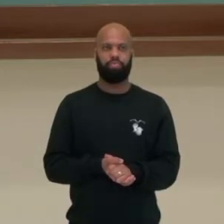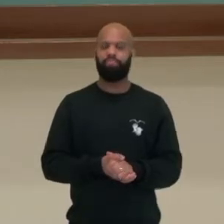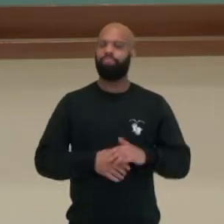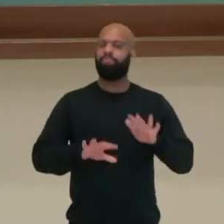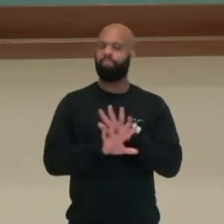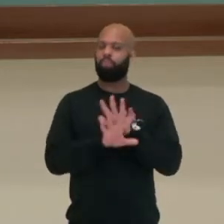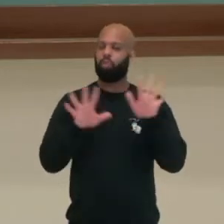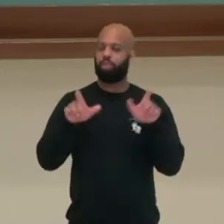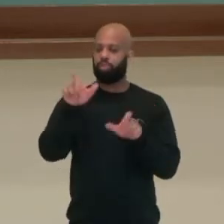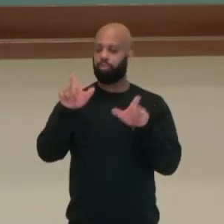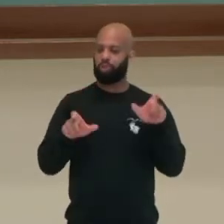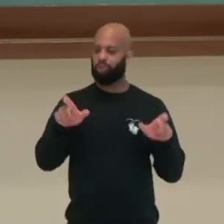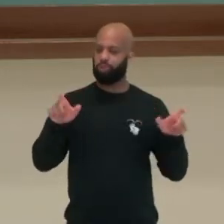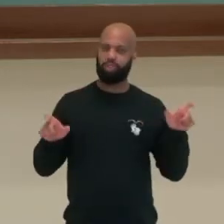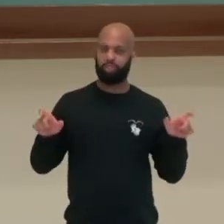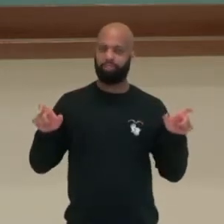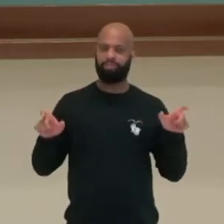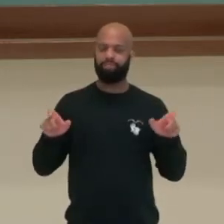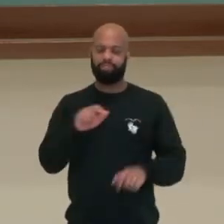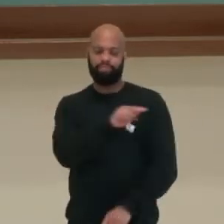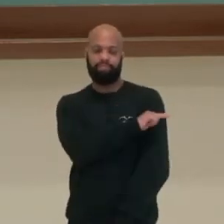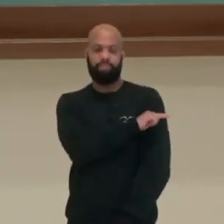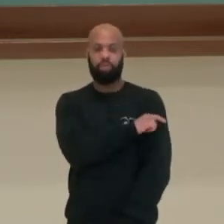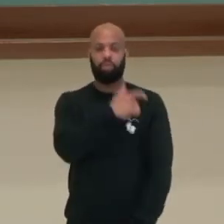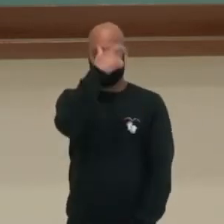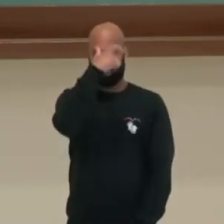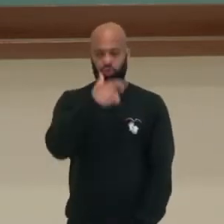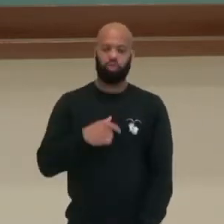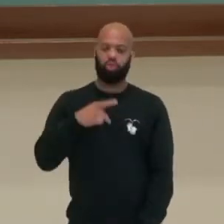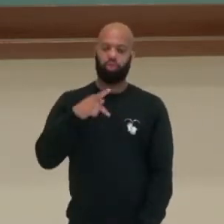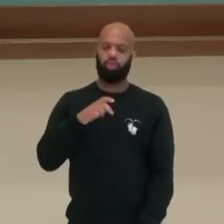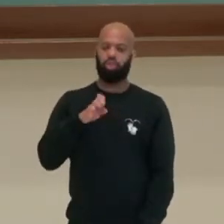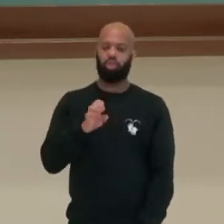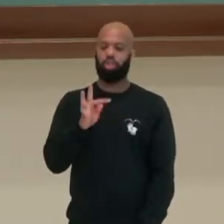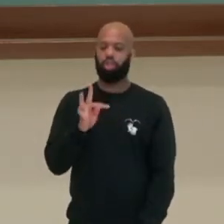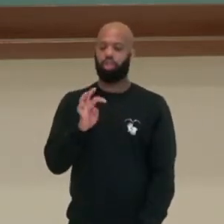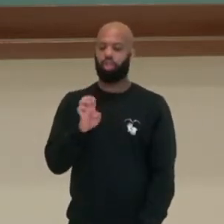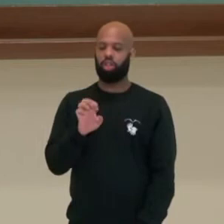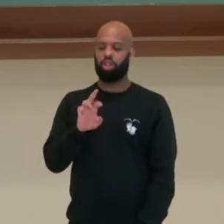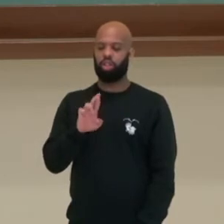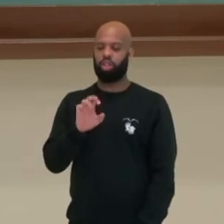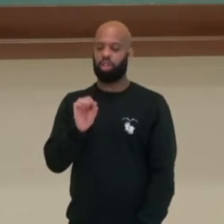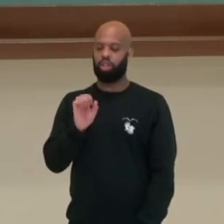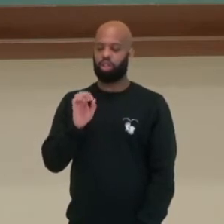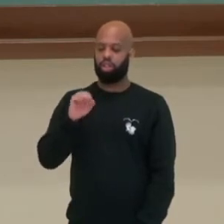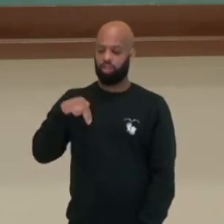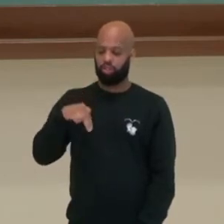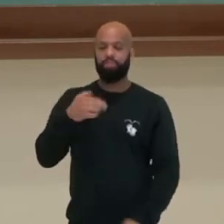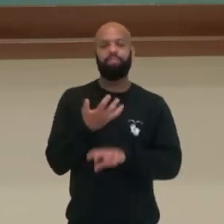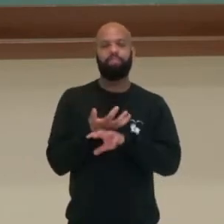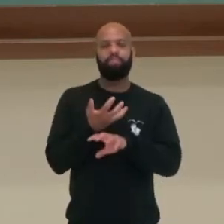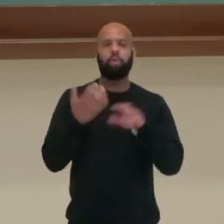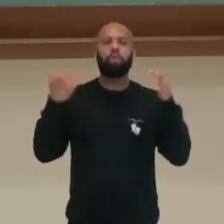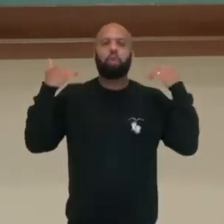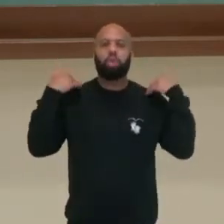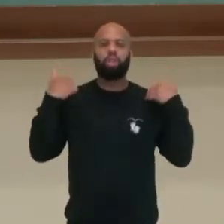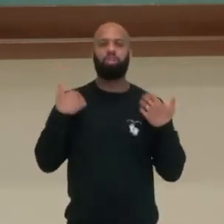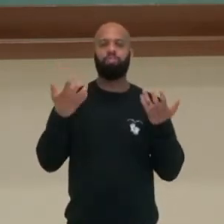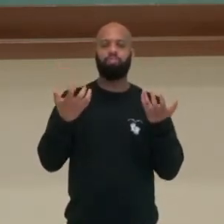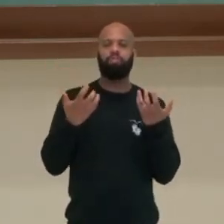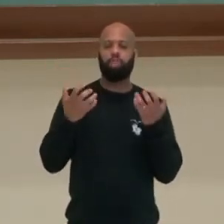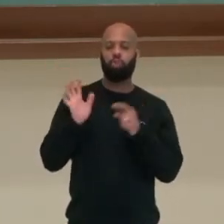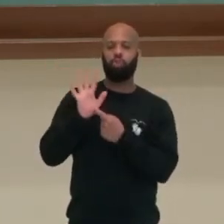Olá pessoal do 7º ano, sou o professor Peterson da disciplina de Educação Física e quero conversar com vocês